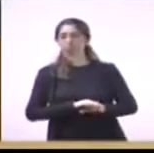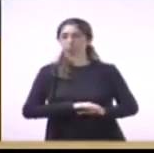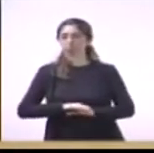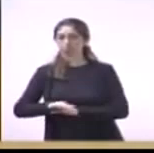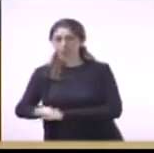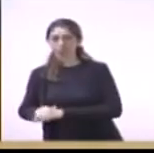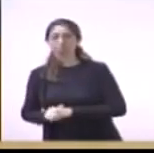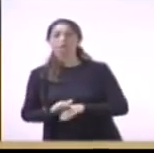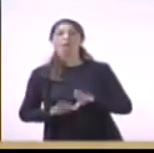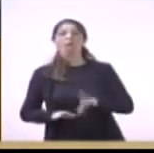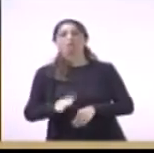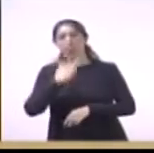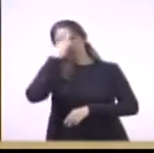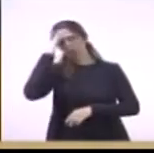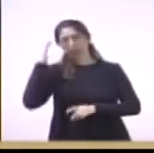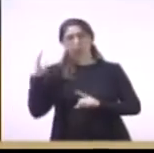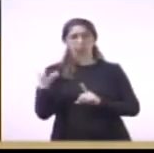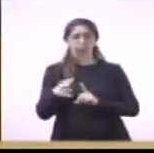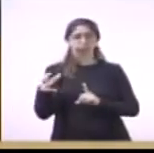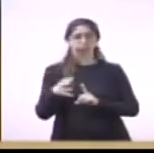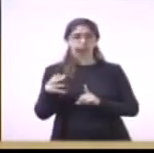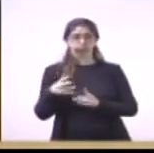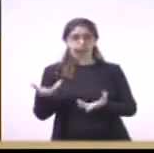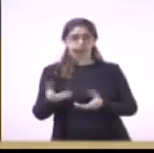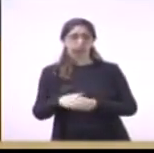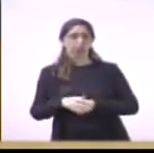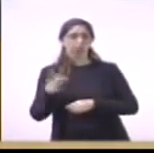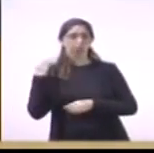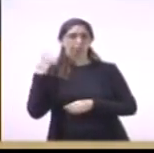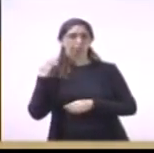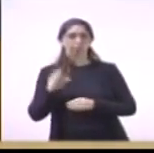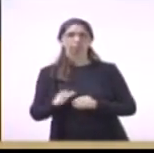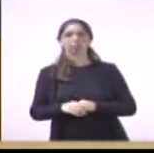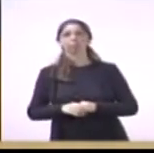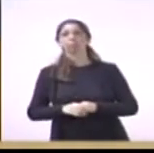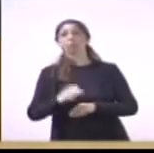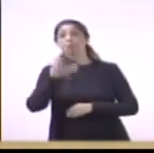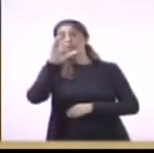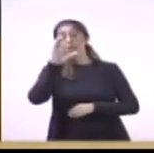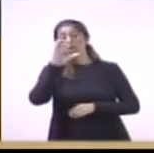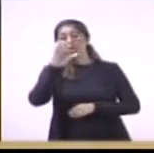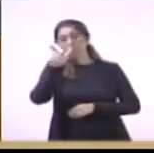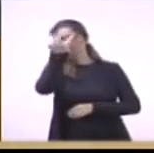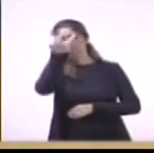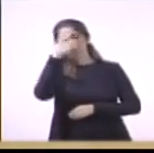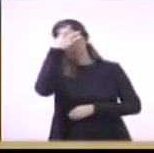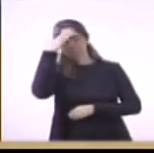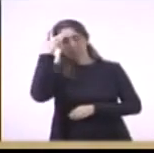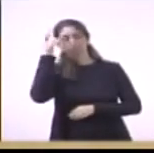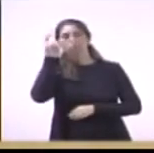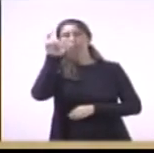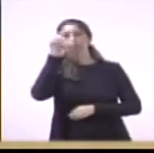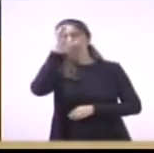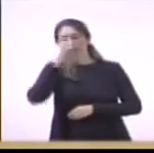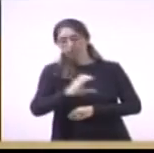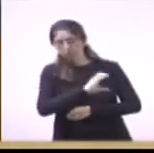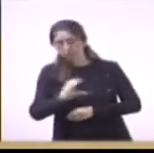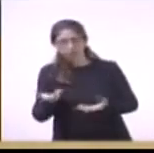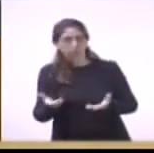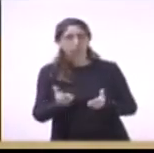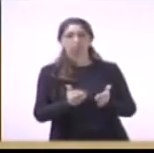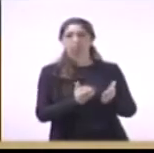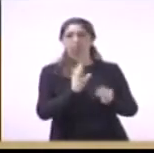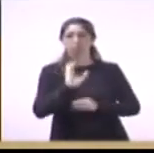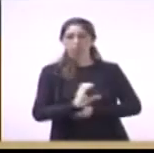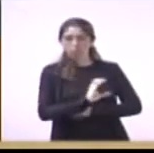são pessoas maldosas, porque o cristão, no geral, eu vou falar no cristão, porque tanto o evangélico como o